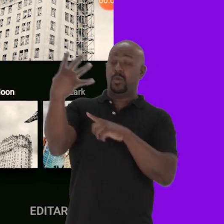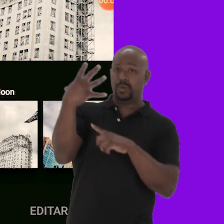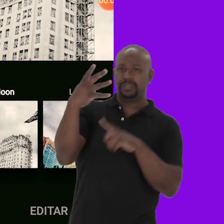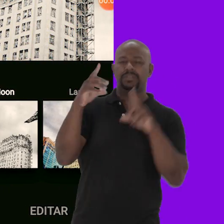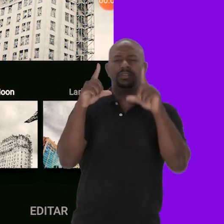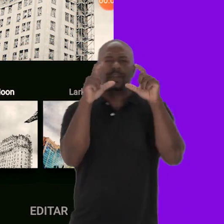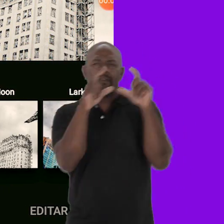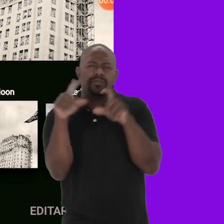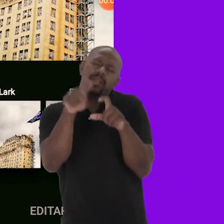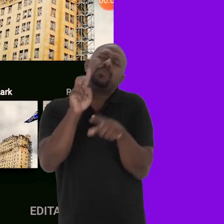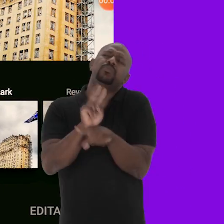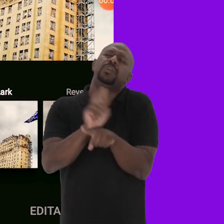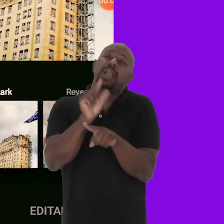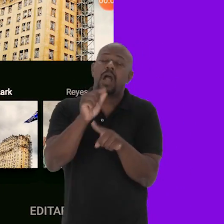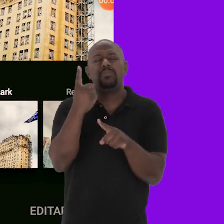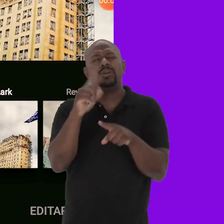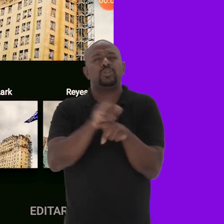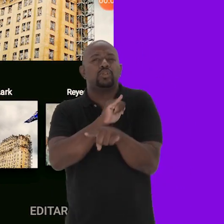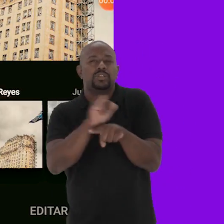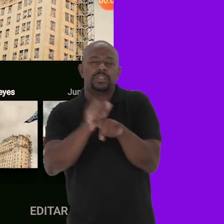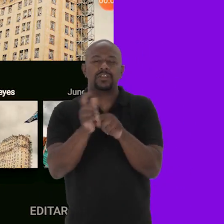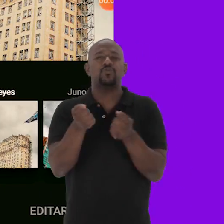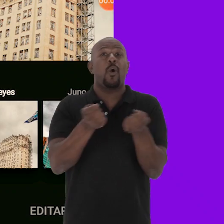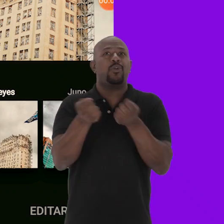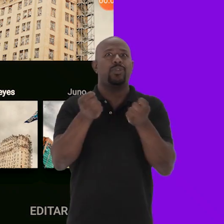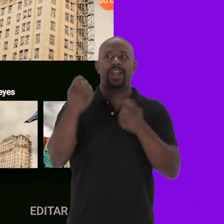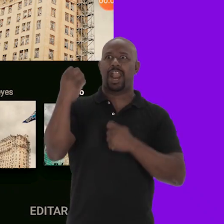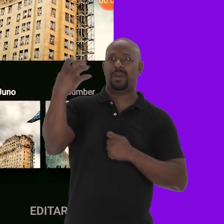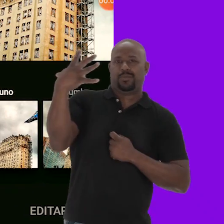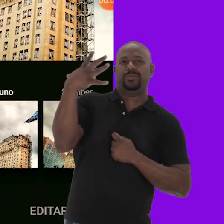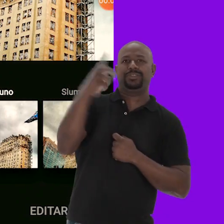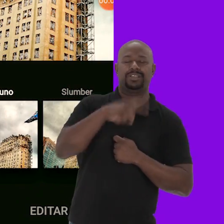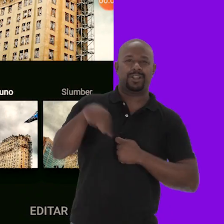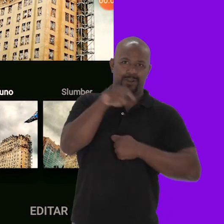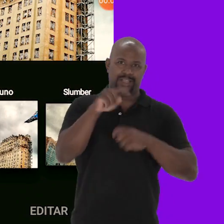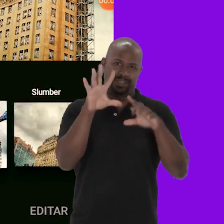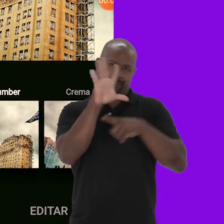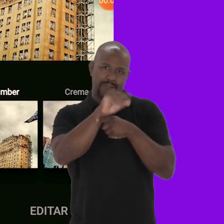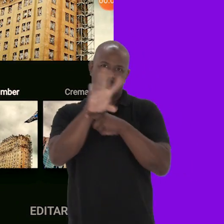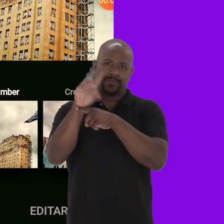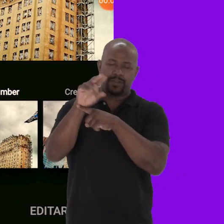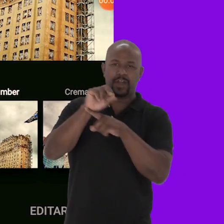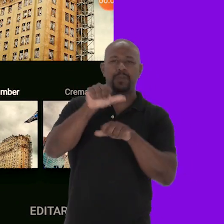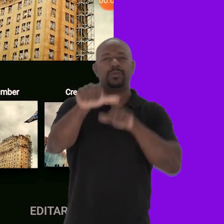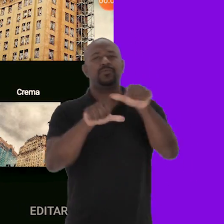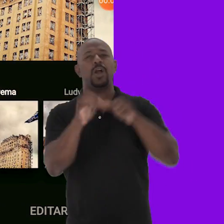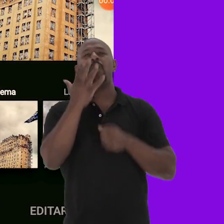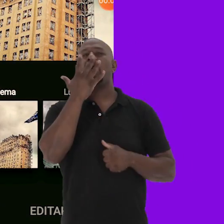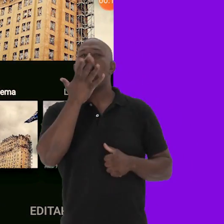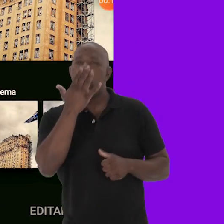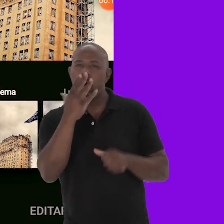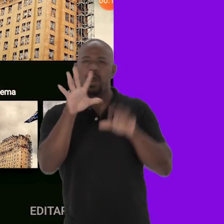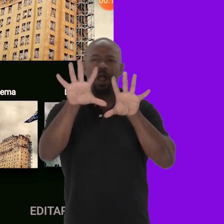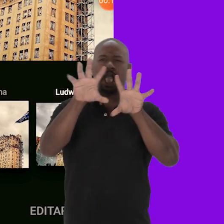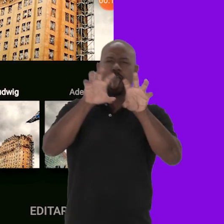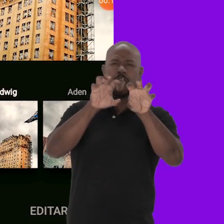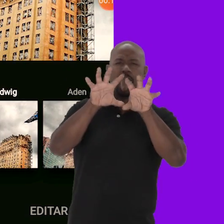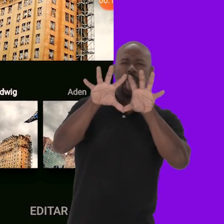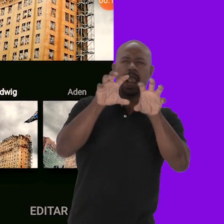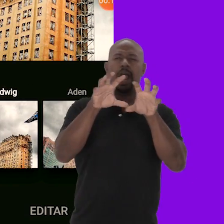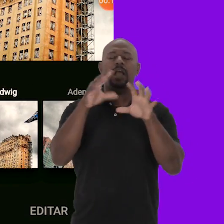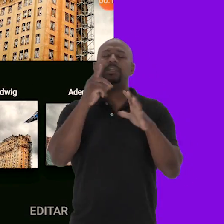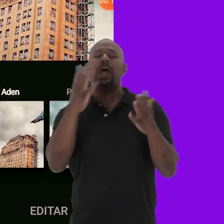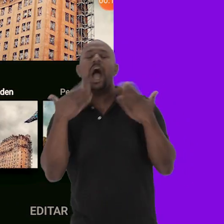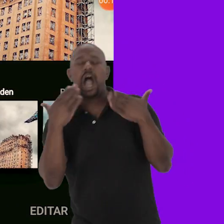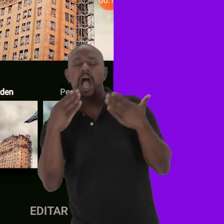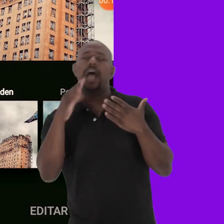os filtros nada mais são que uma das maneiras da gente controlar a luz da nossa fotografia, modificando as cores, a temperatura, como a gente